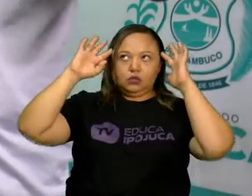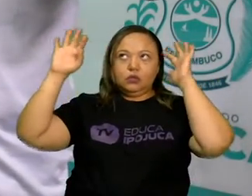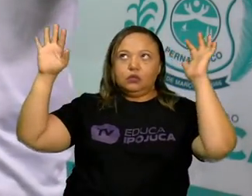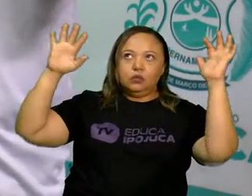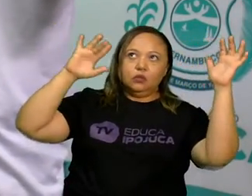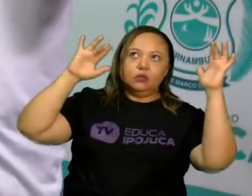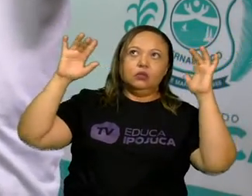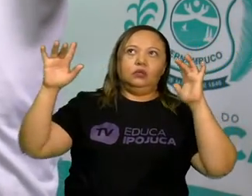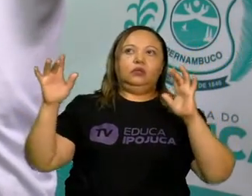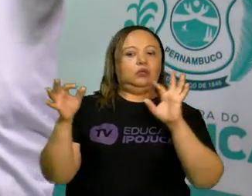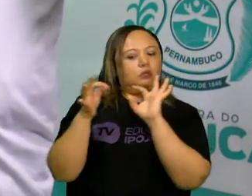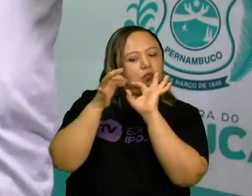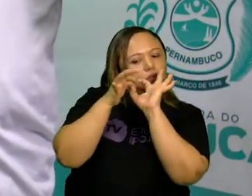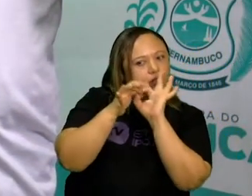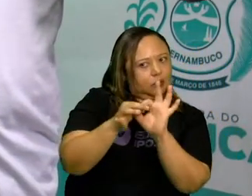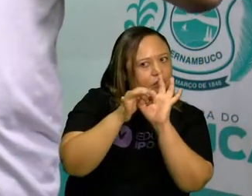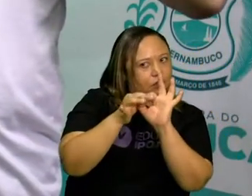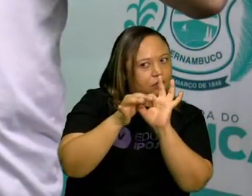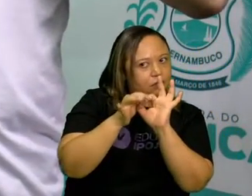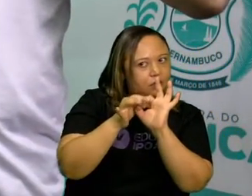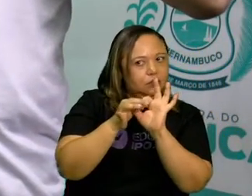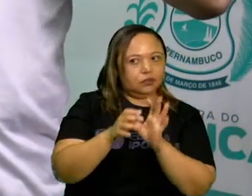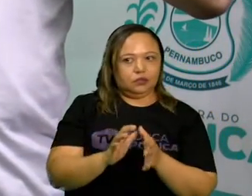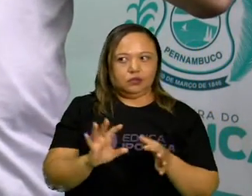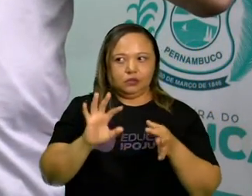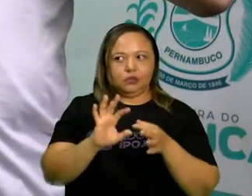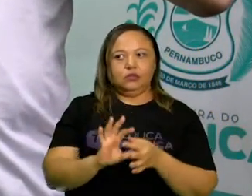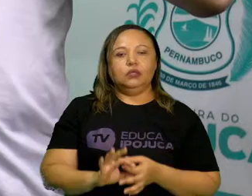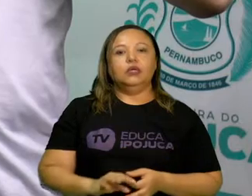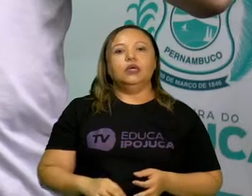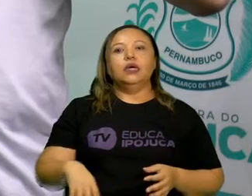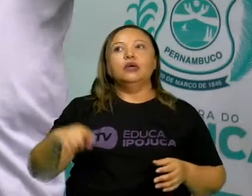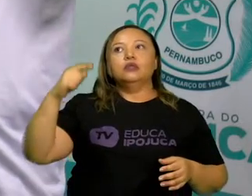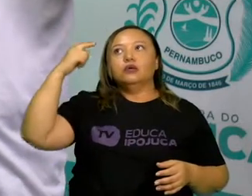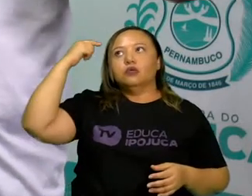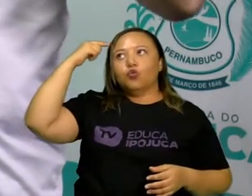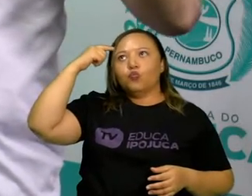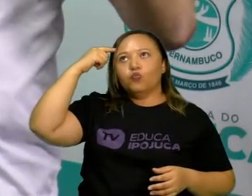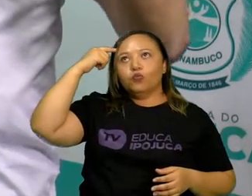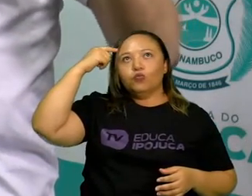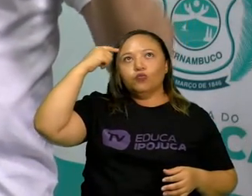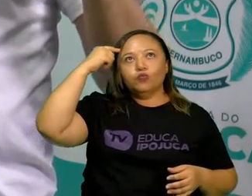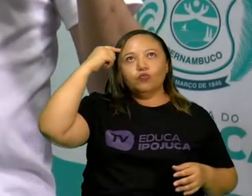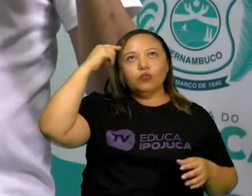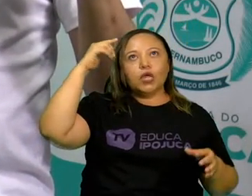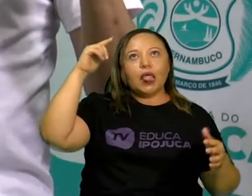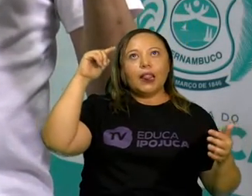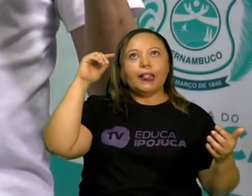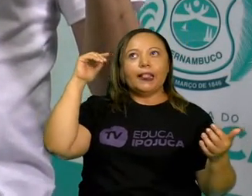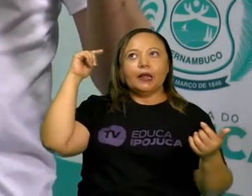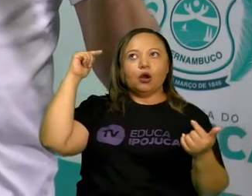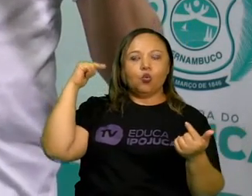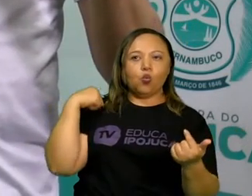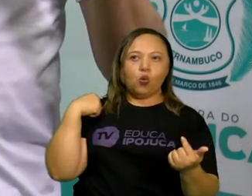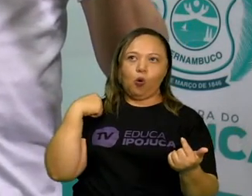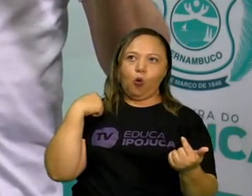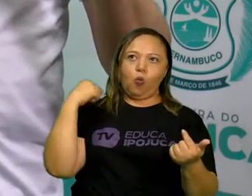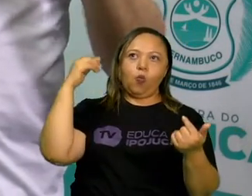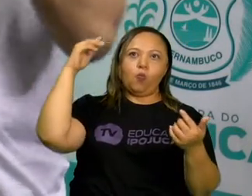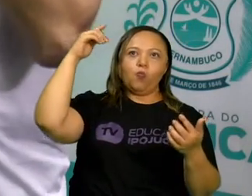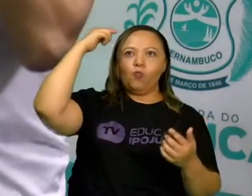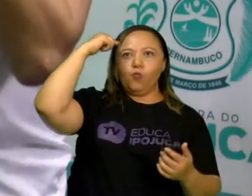que buscar essa imaginação para assentar essa verdade nessa